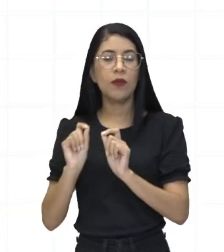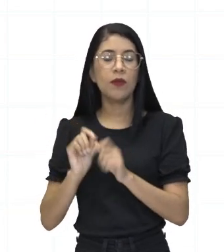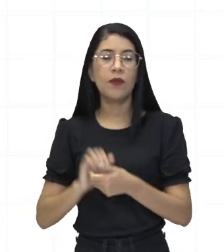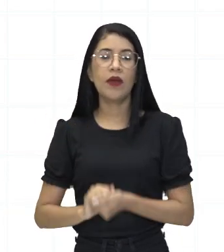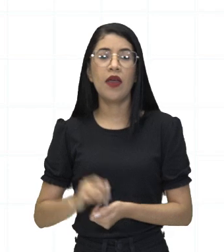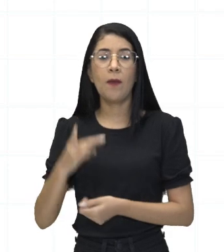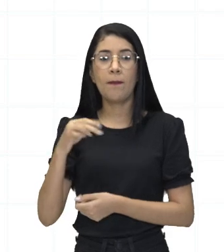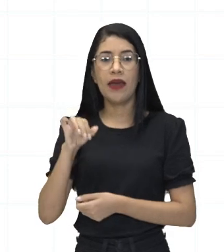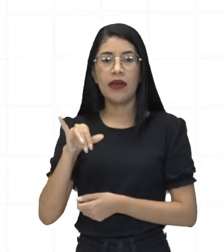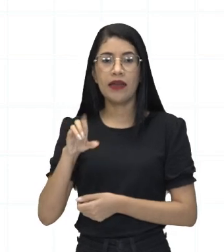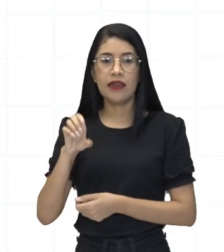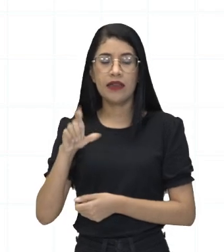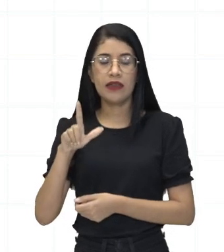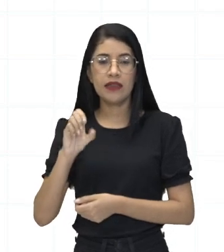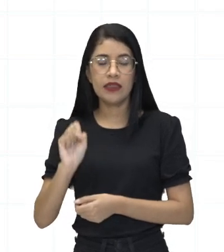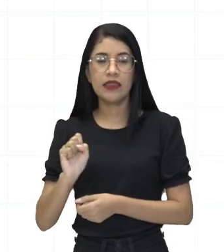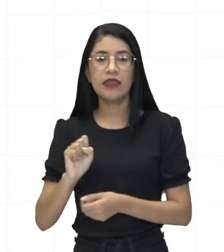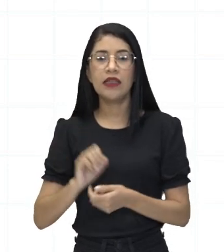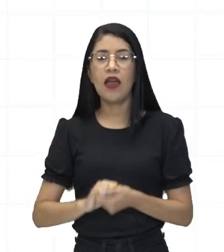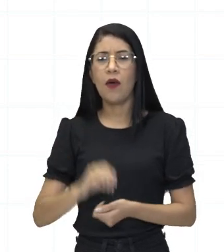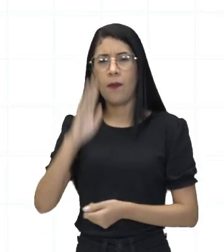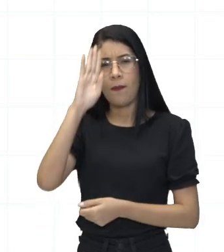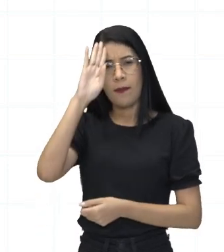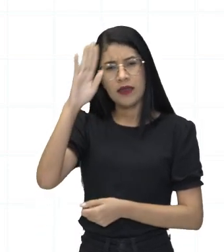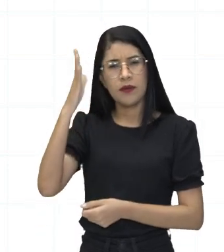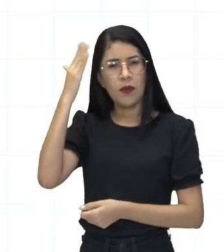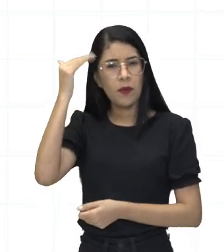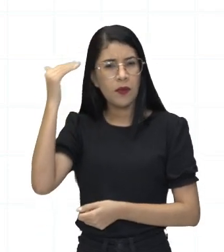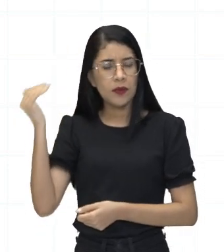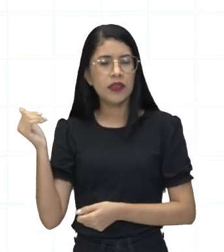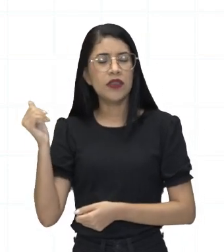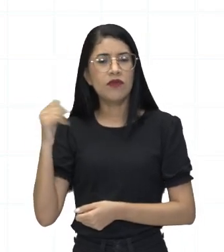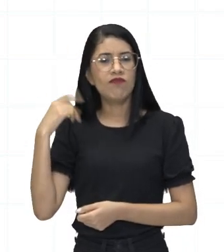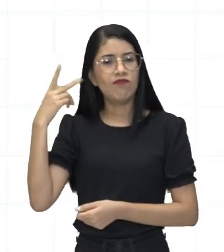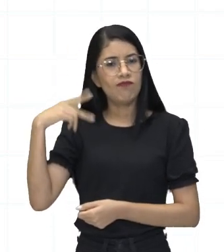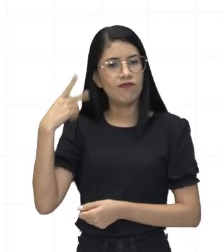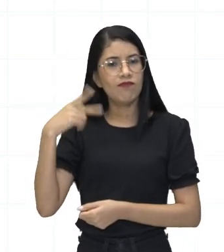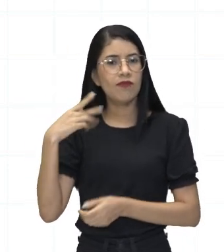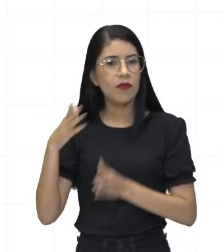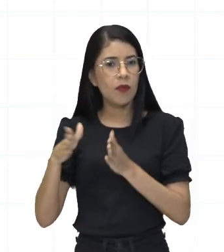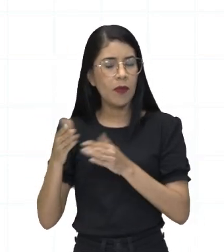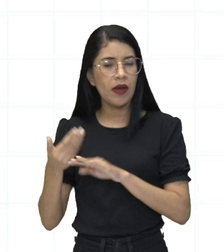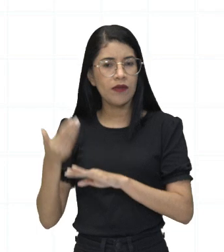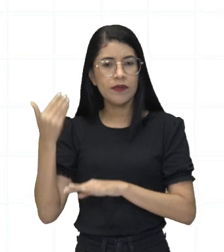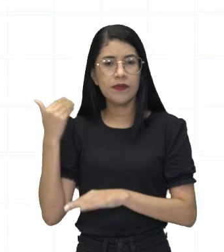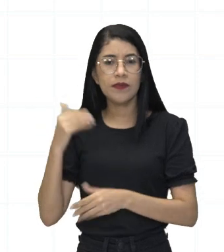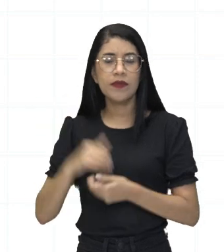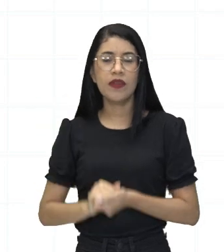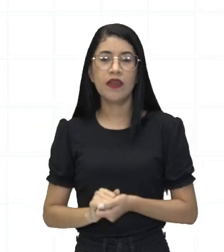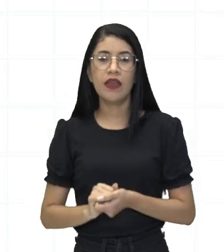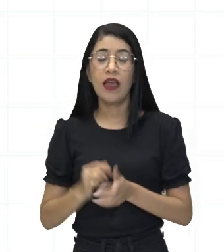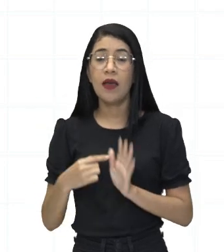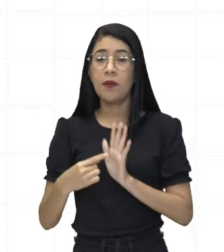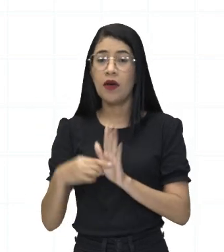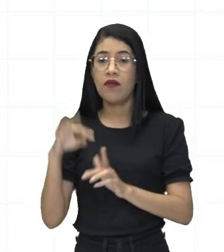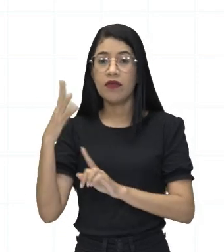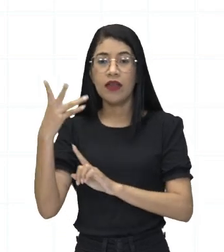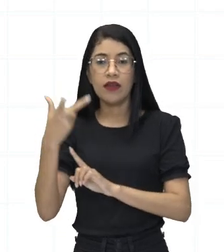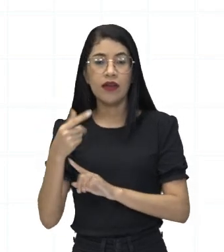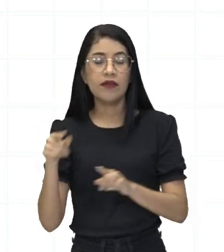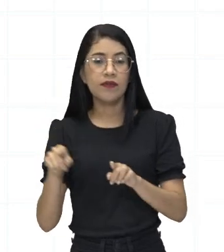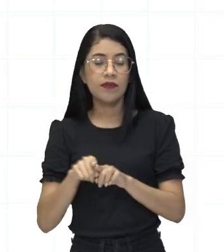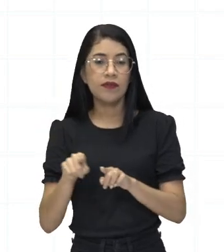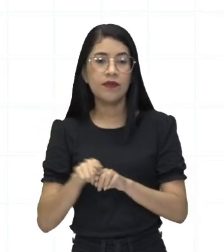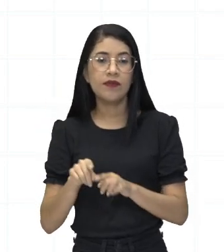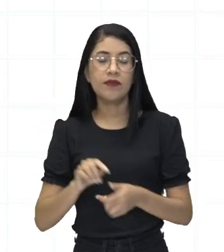por Péricles, né? Uma das maiores personalidades políticas dessa época, se refletiram na escultura grega.